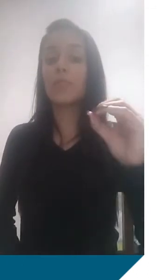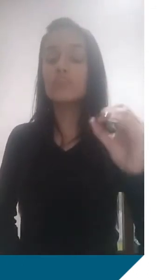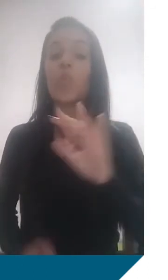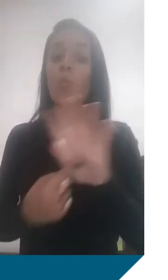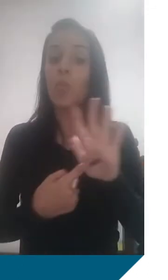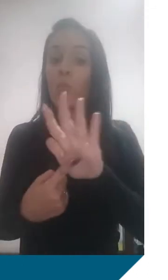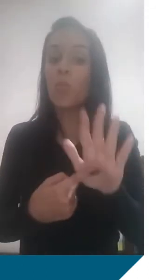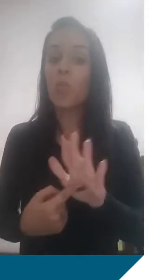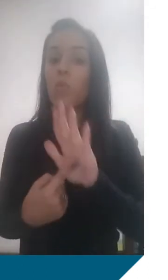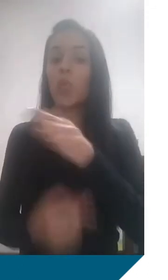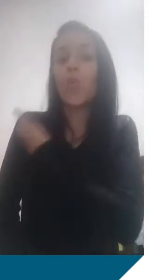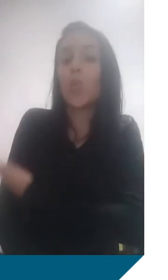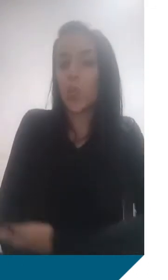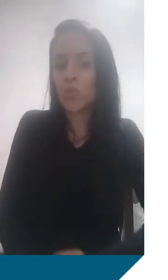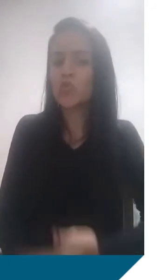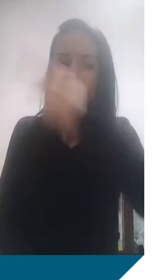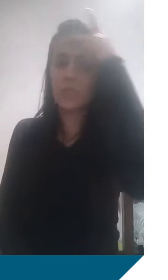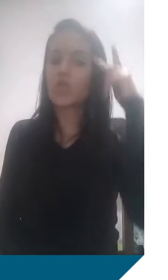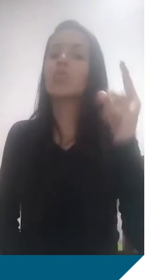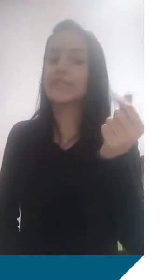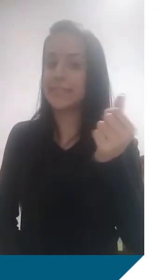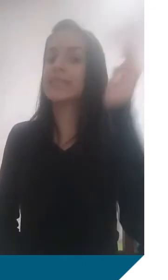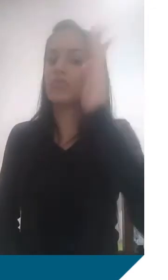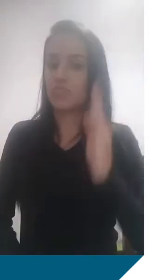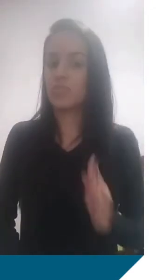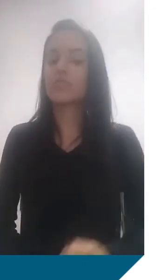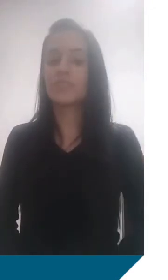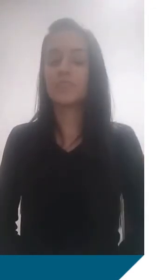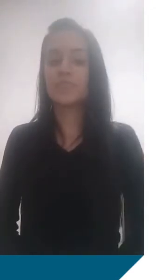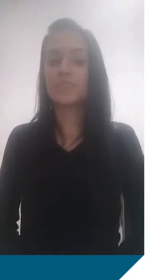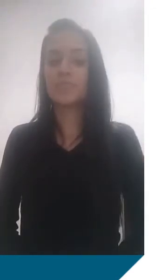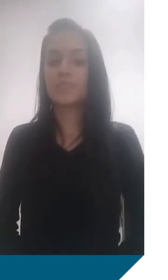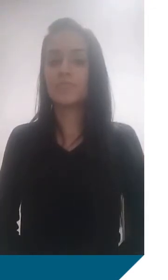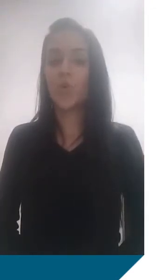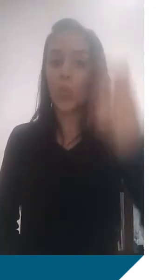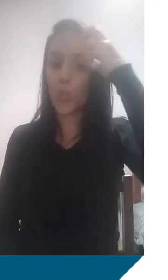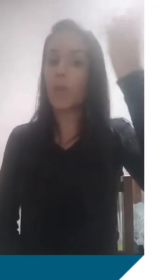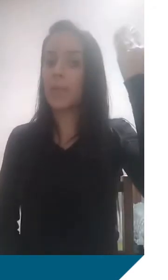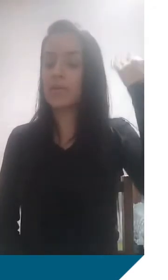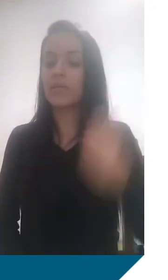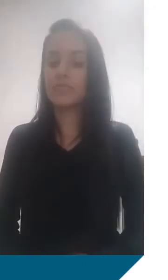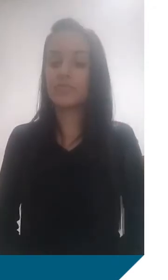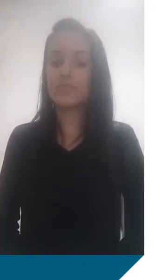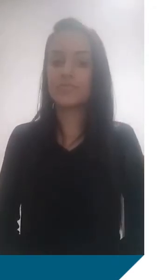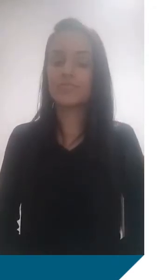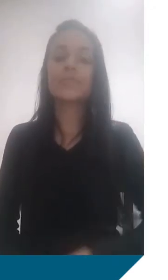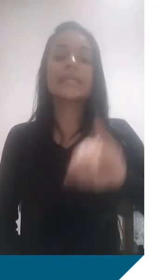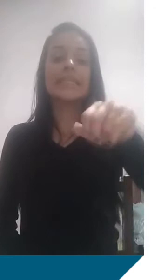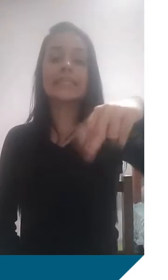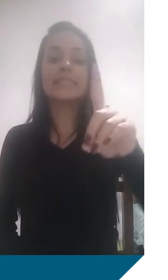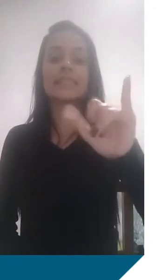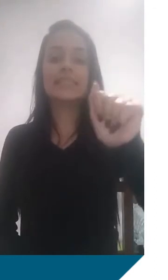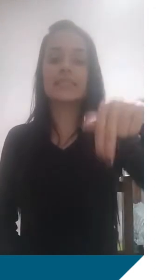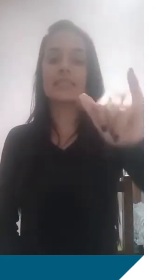os costumes da elite brasileira, da alta sociedade e os seus valores da época; o indianista, que